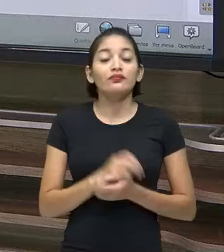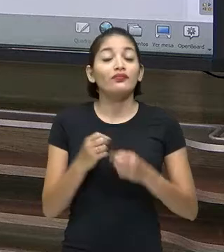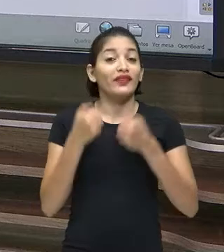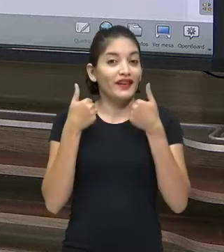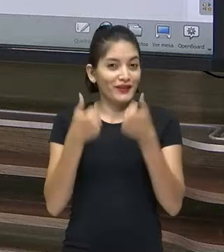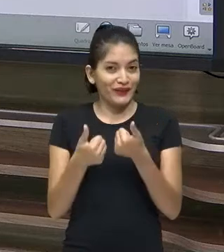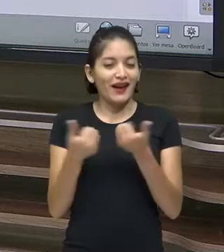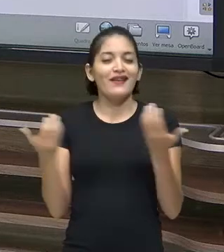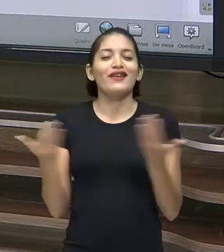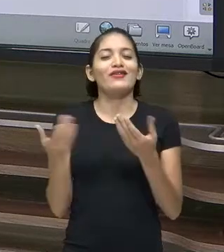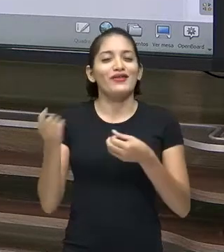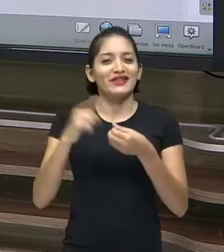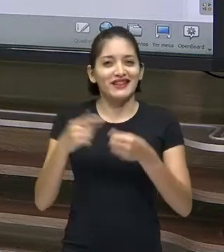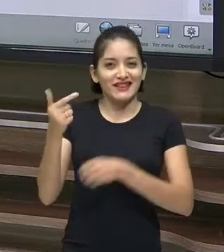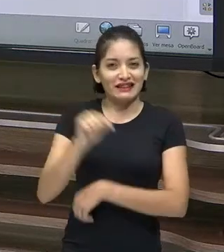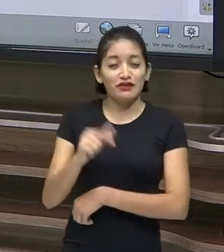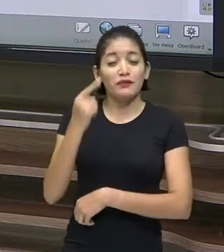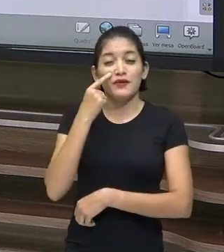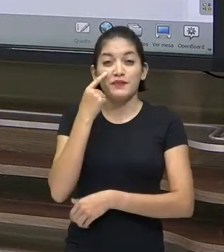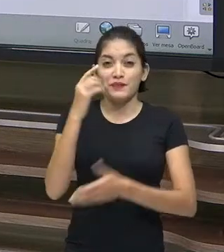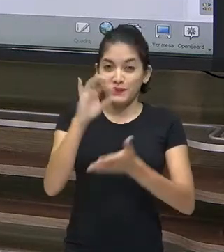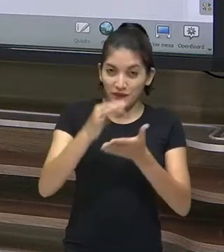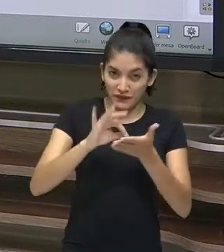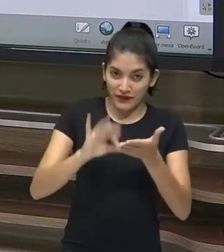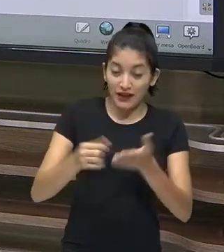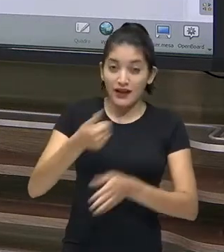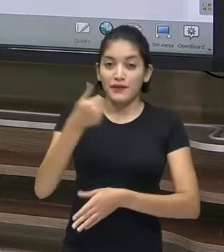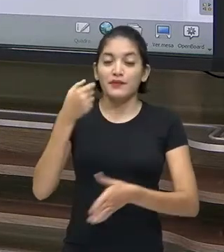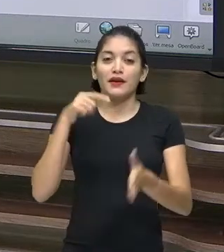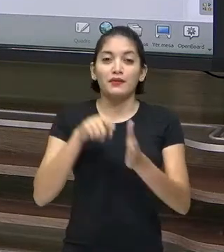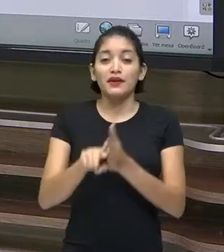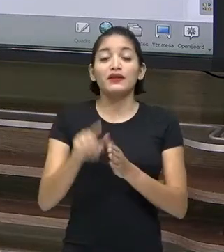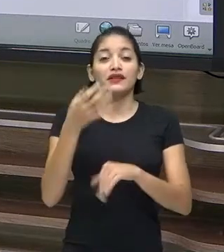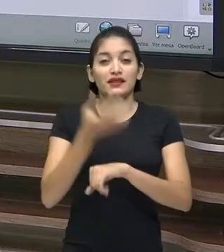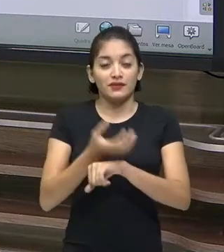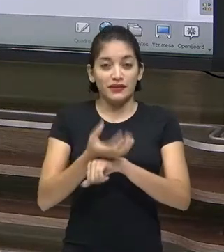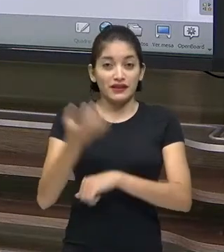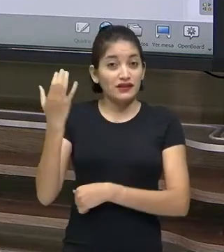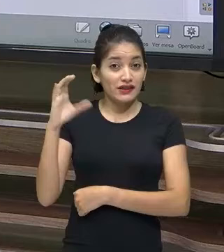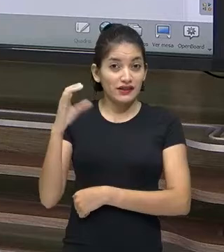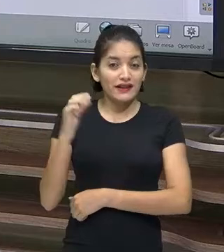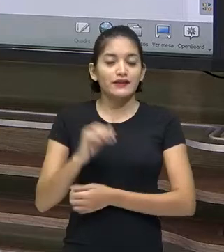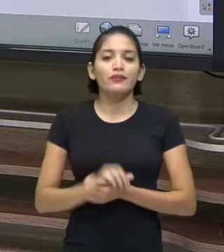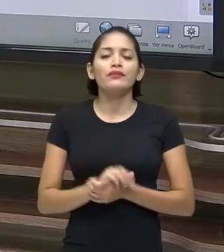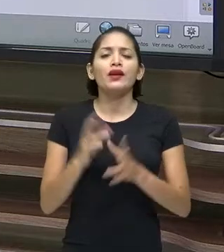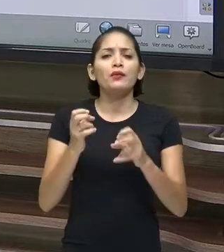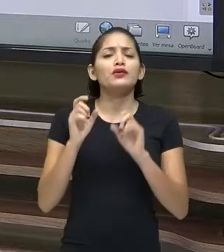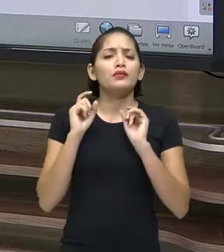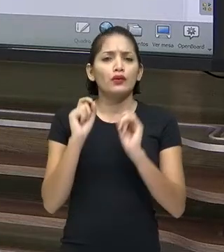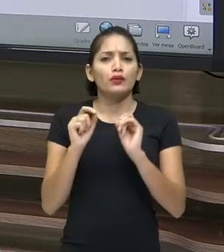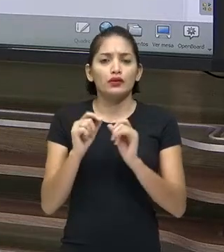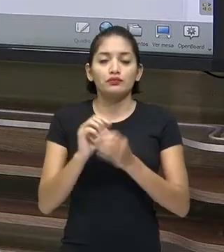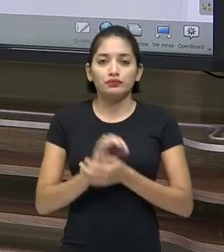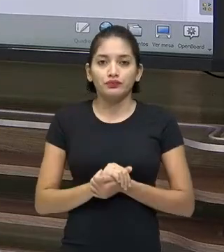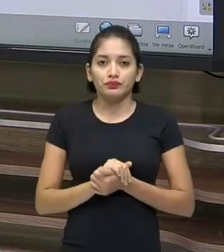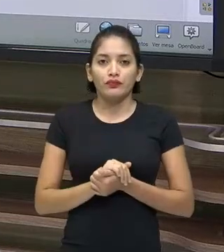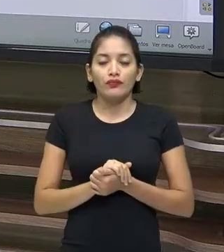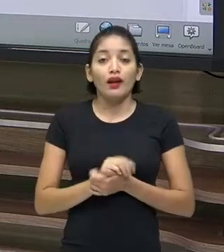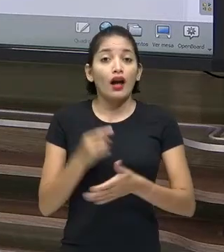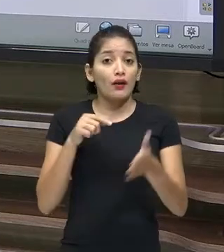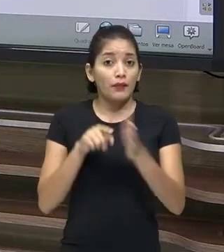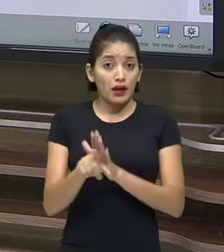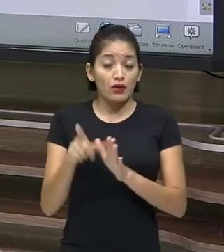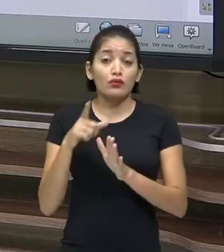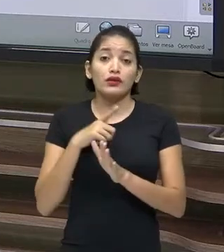Muito bem, estamos de volta aí para fazer a correção da nossa primeira questão de ciências. E aí a gente observou que essa questão, ela remete